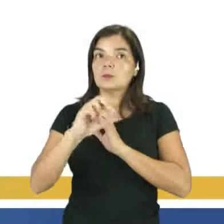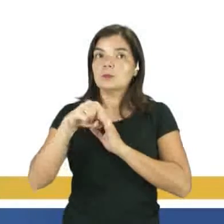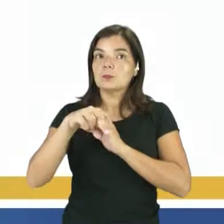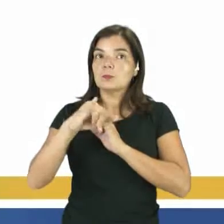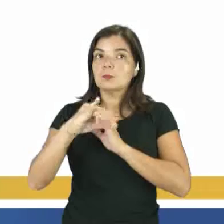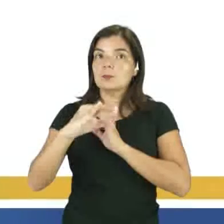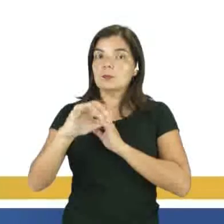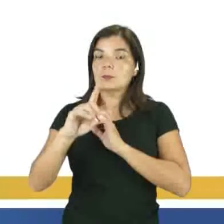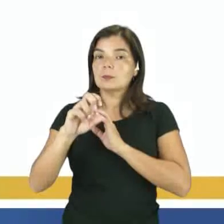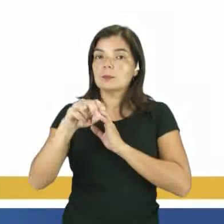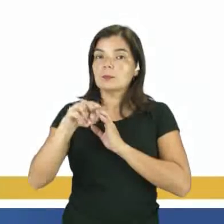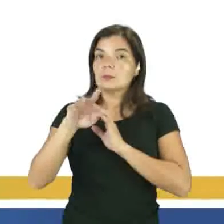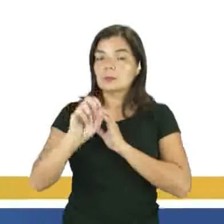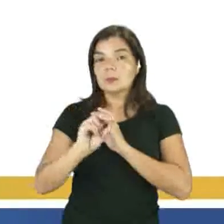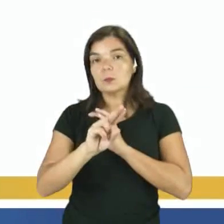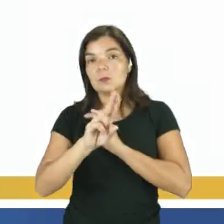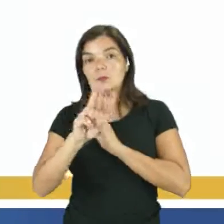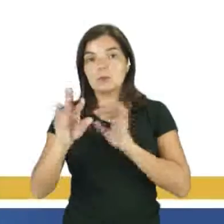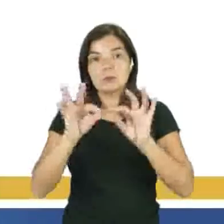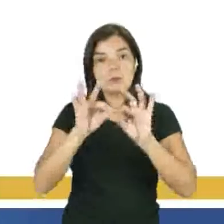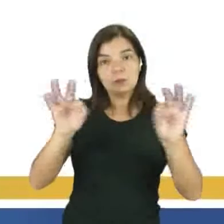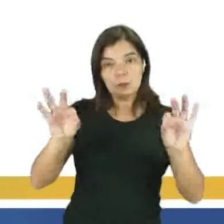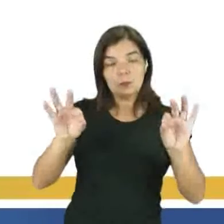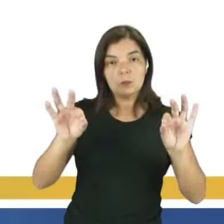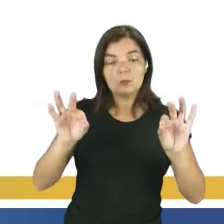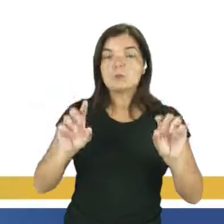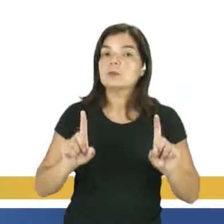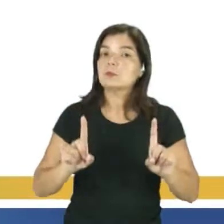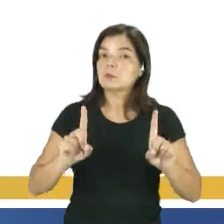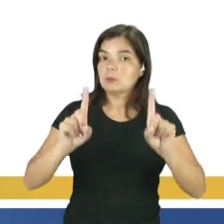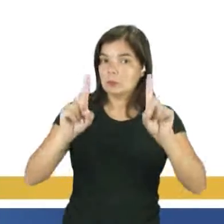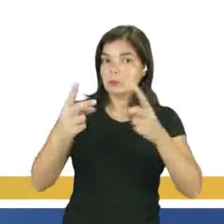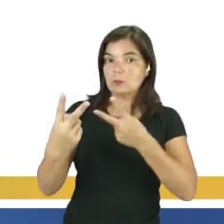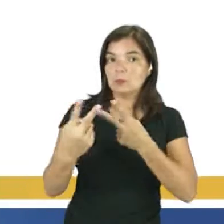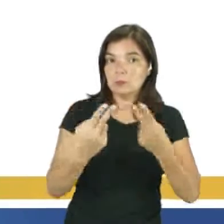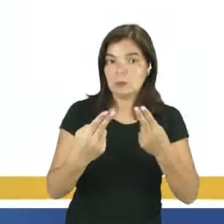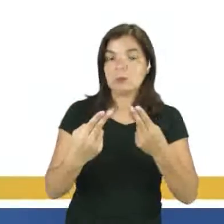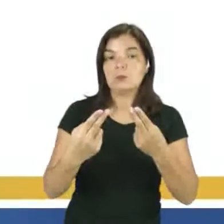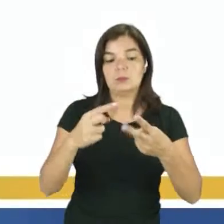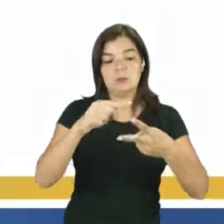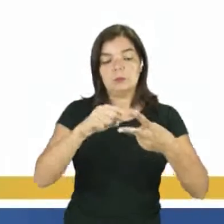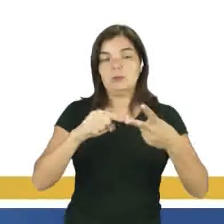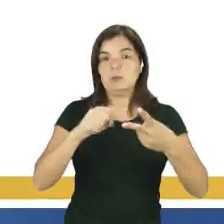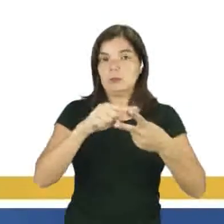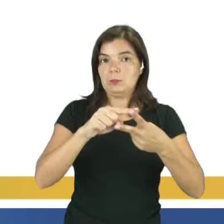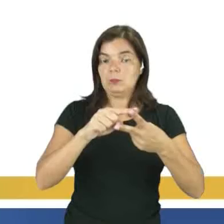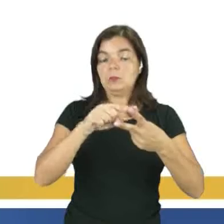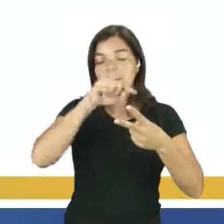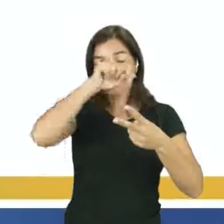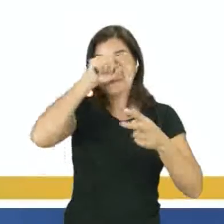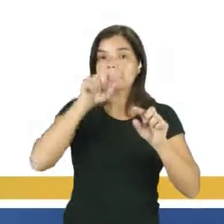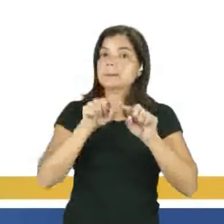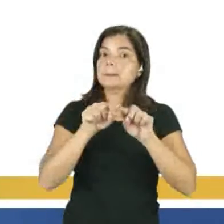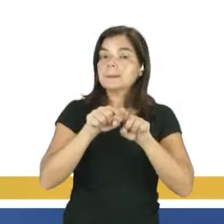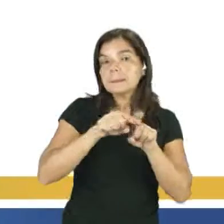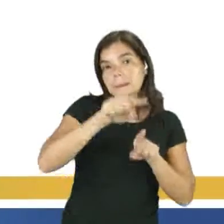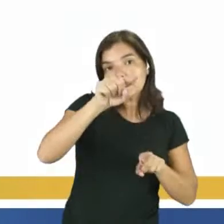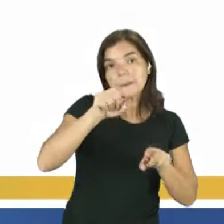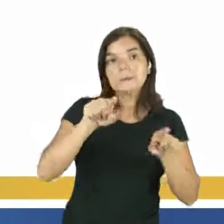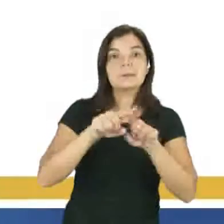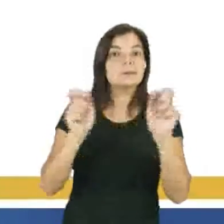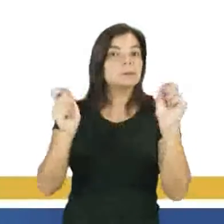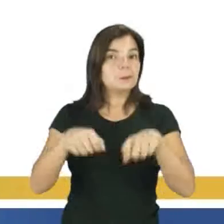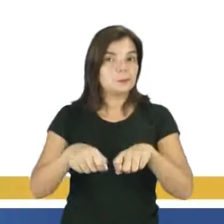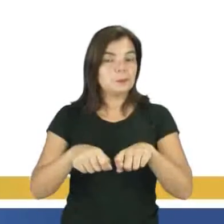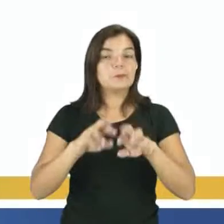retas coincidentes ou retas paralelas coincidentes. Então, gente, há dois tipos de retas paralelas em um mesmo plano. Elas podem